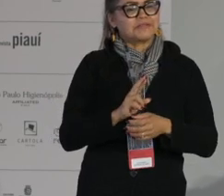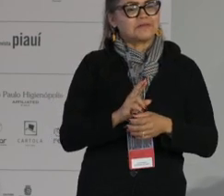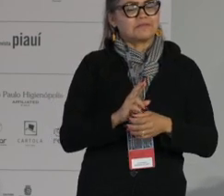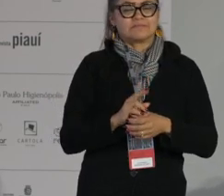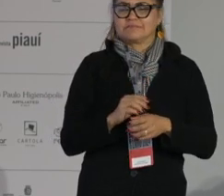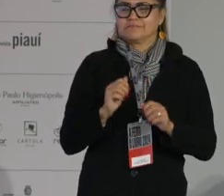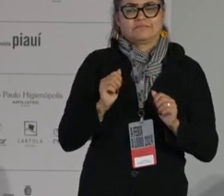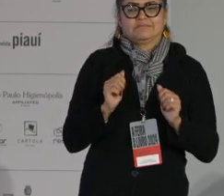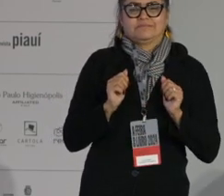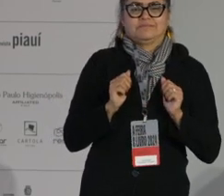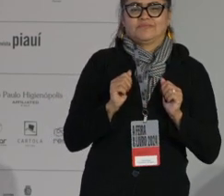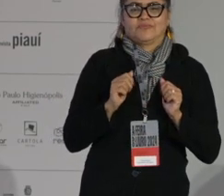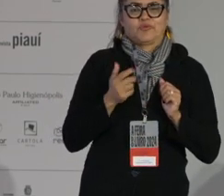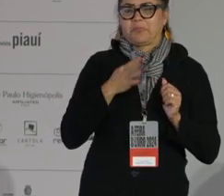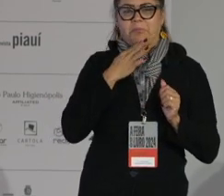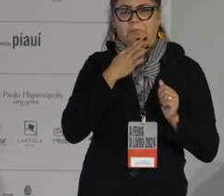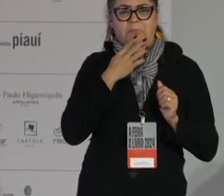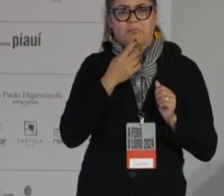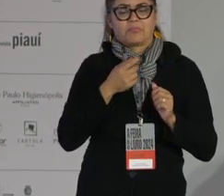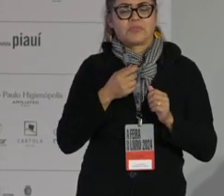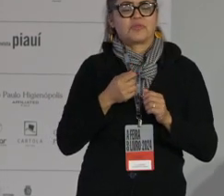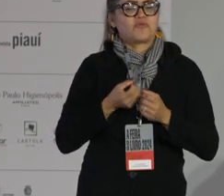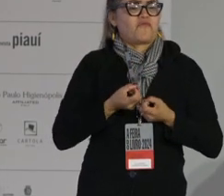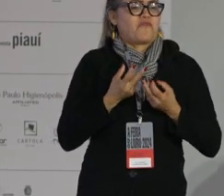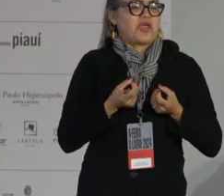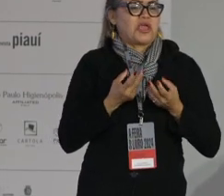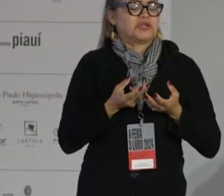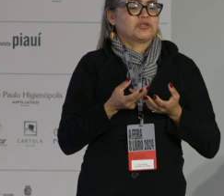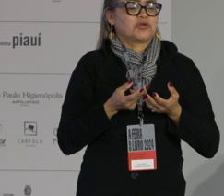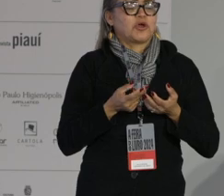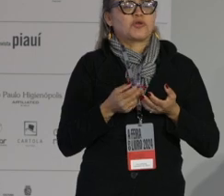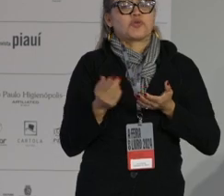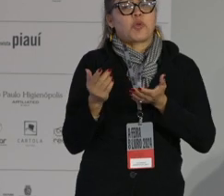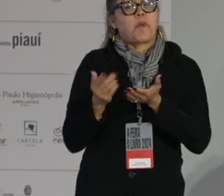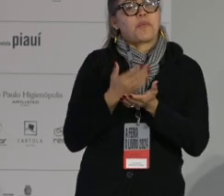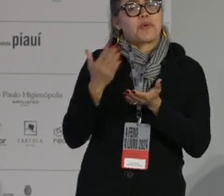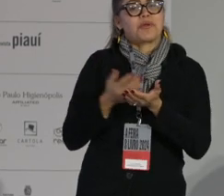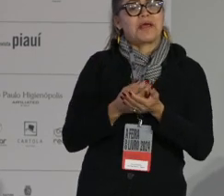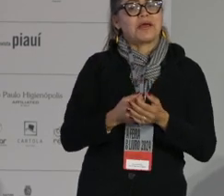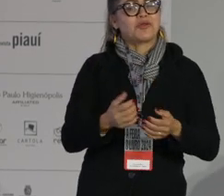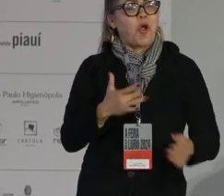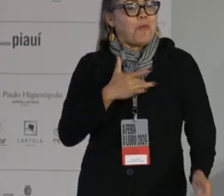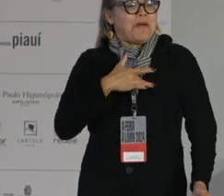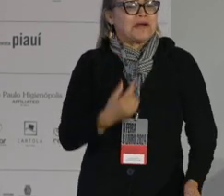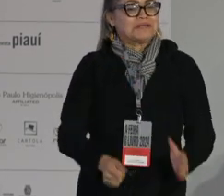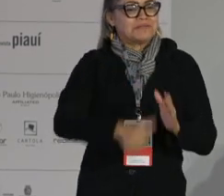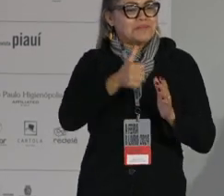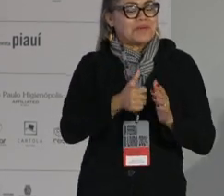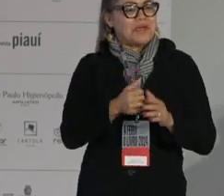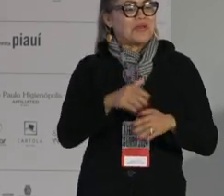não, eu não trabalho com poemas, poesia não vende, eu estou procurando editor para o meu primeiro romance. Assim.